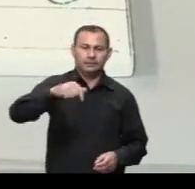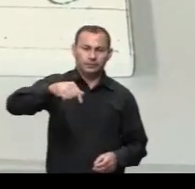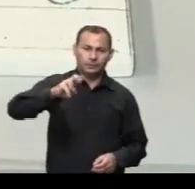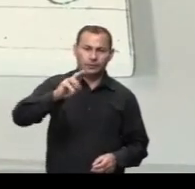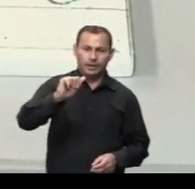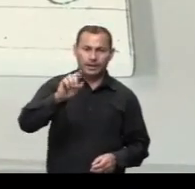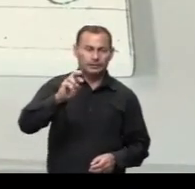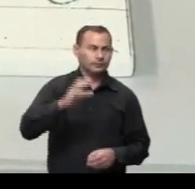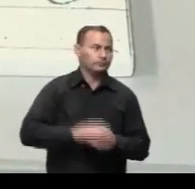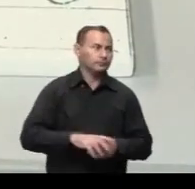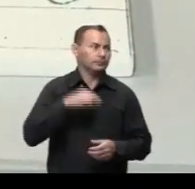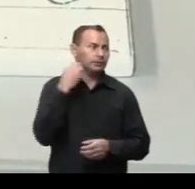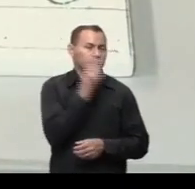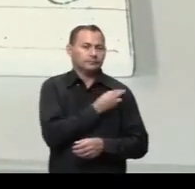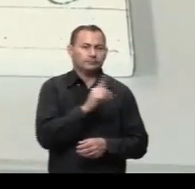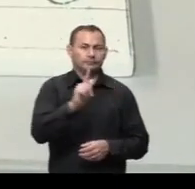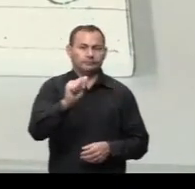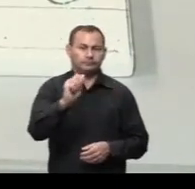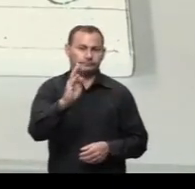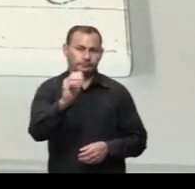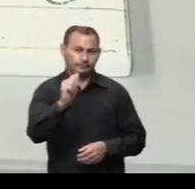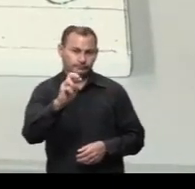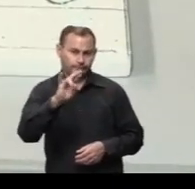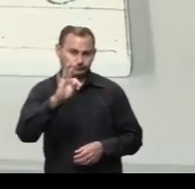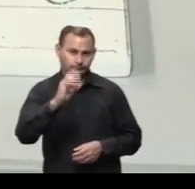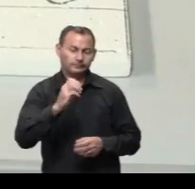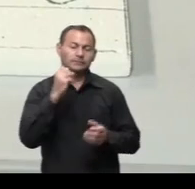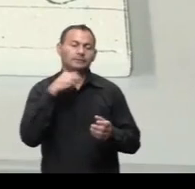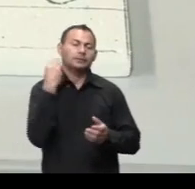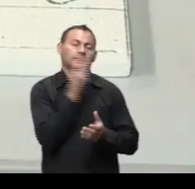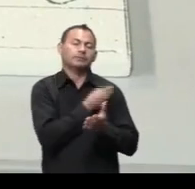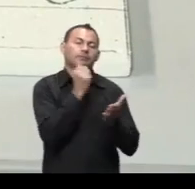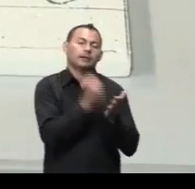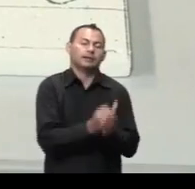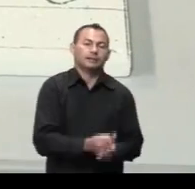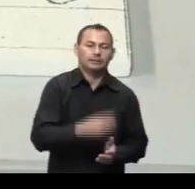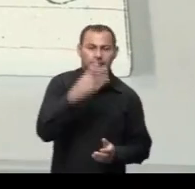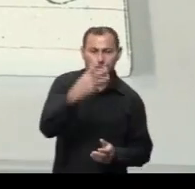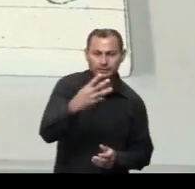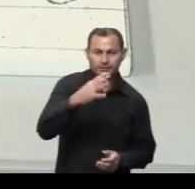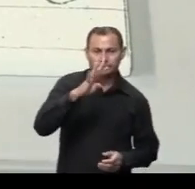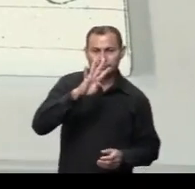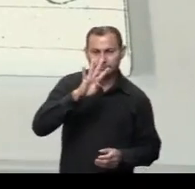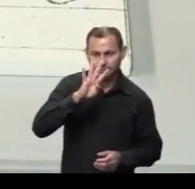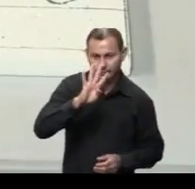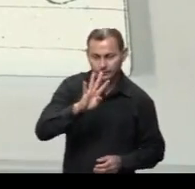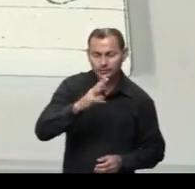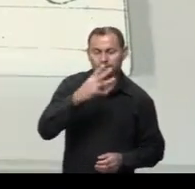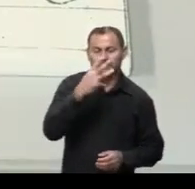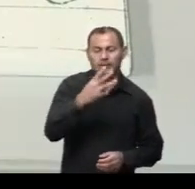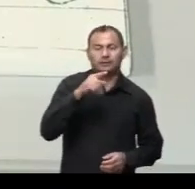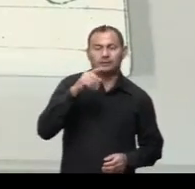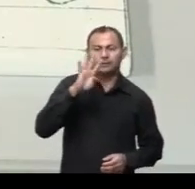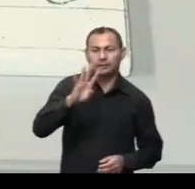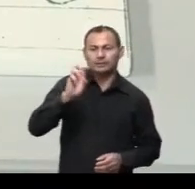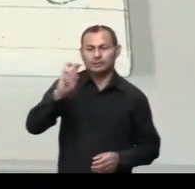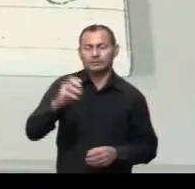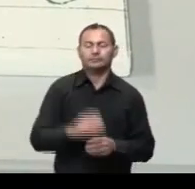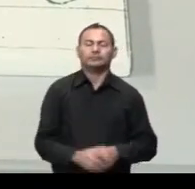no nosso gabarito aqui. Então, vamos lá. Não era 3, 4, 5? 4 vezes 4,